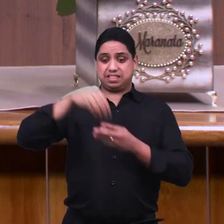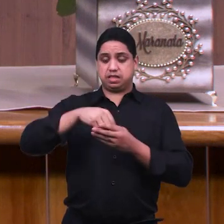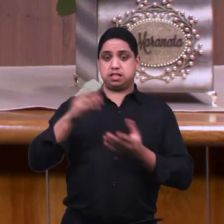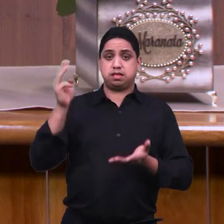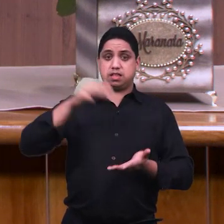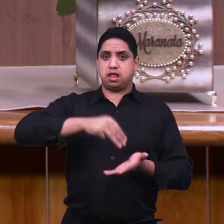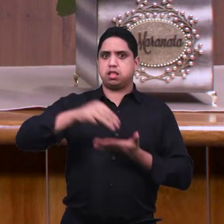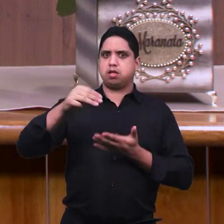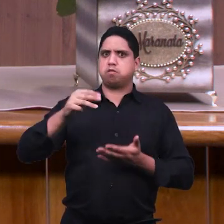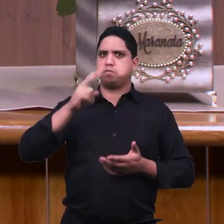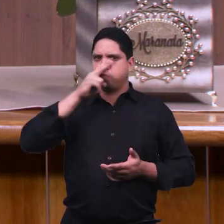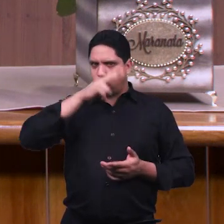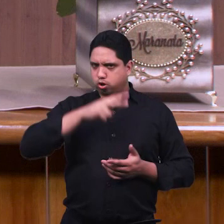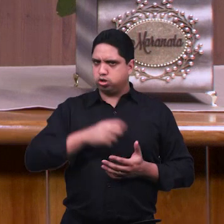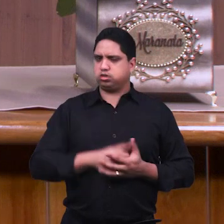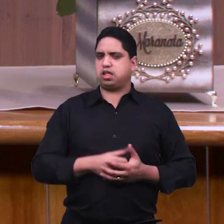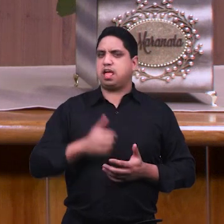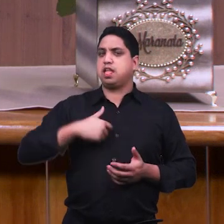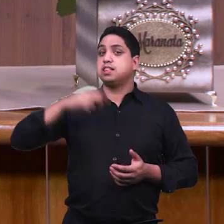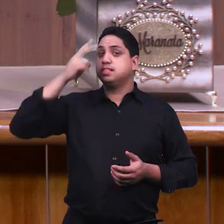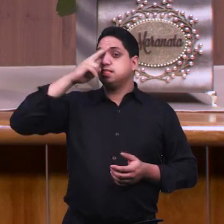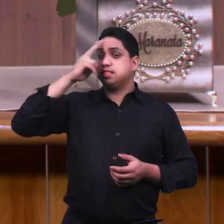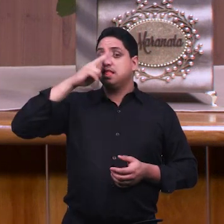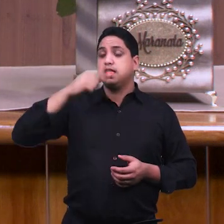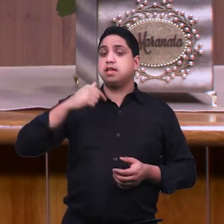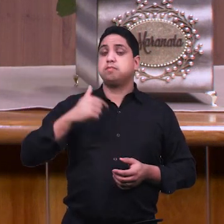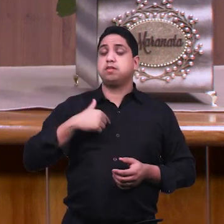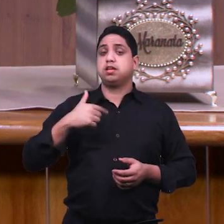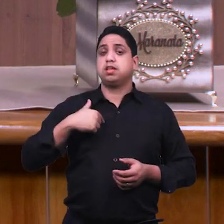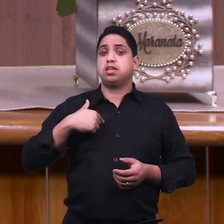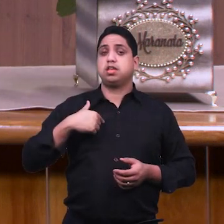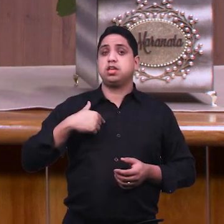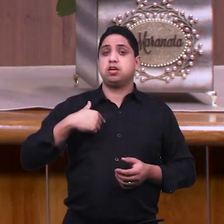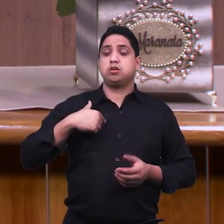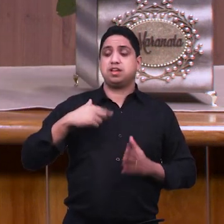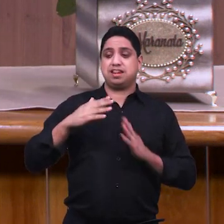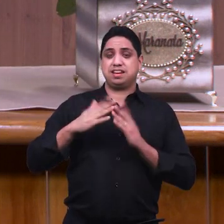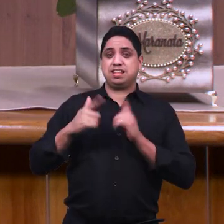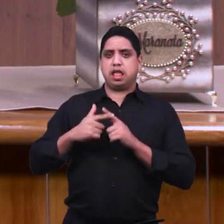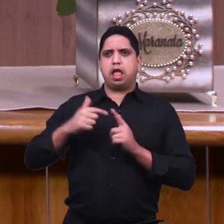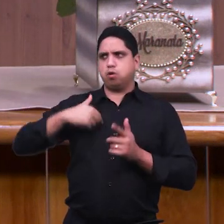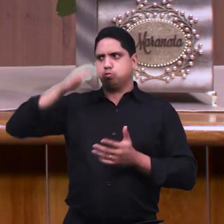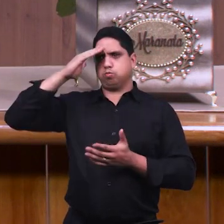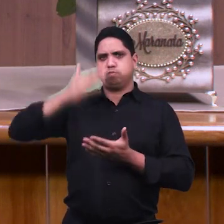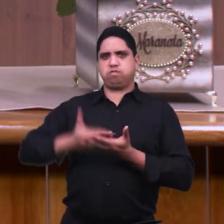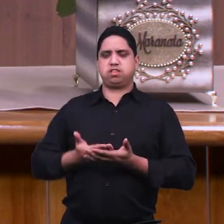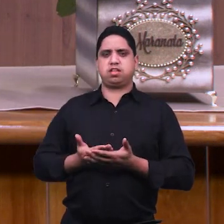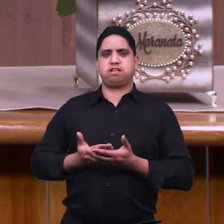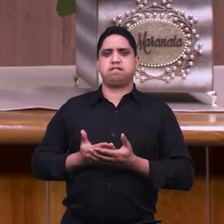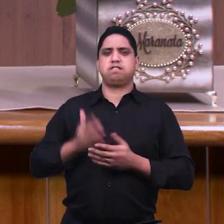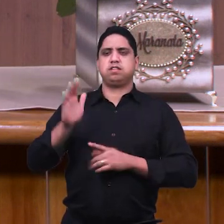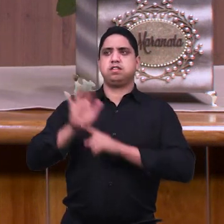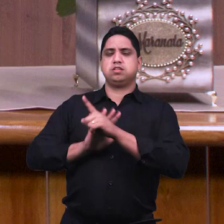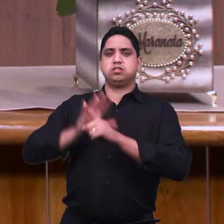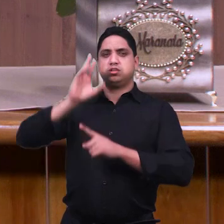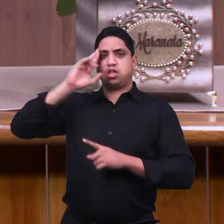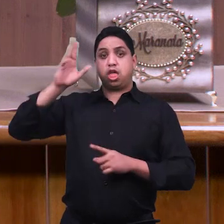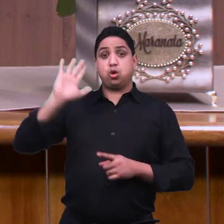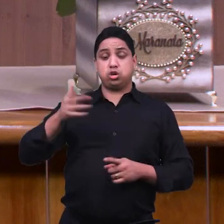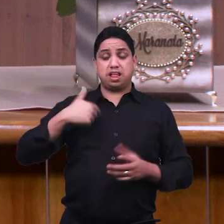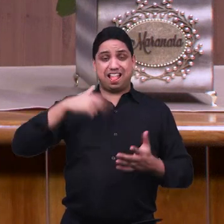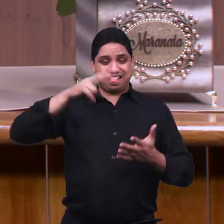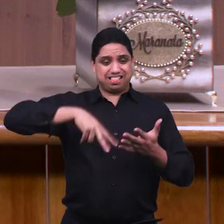grande. Eu me lembro quando eu vim para a igreja de Cristã Maranata, eu não cria em consulta a palavra, eu não cria que Deus falasse na palavra. Eu tinha lido a Bíblia mais de 3